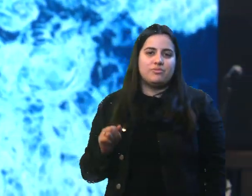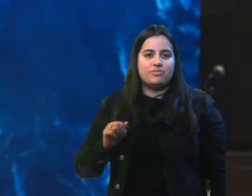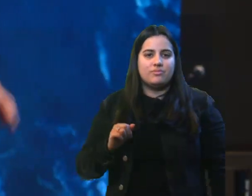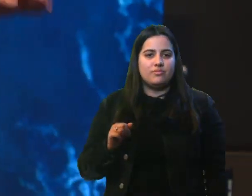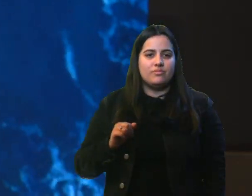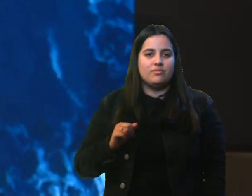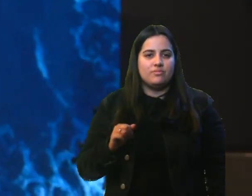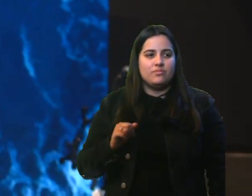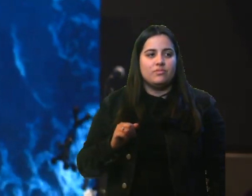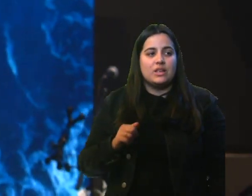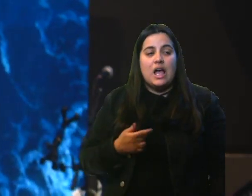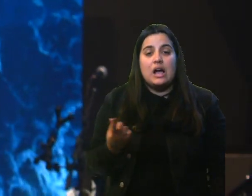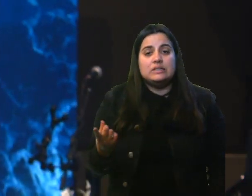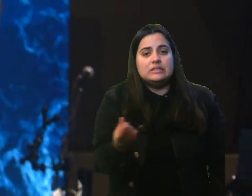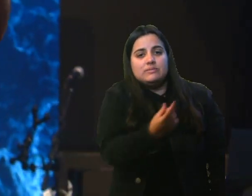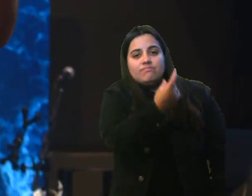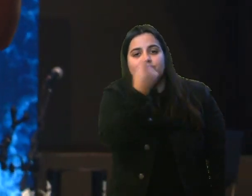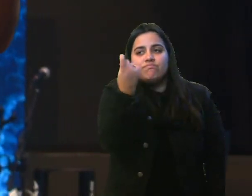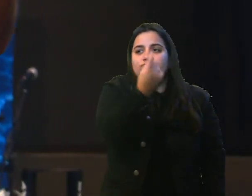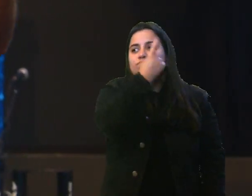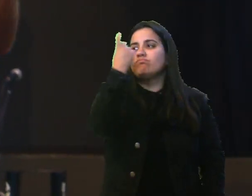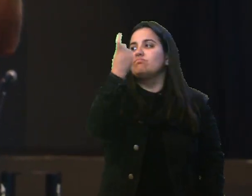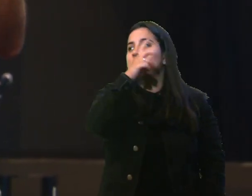A única resposta